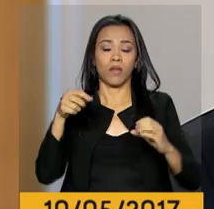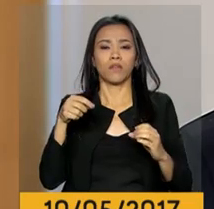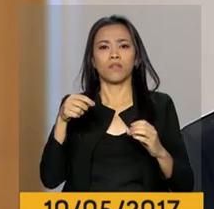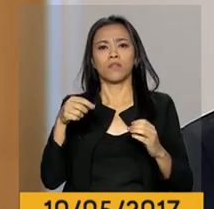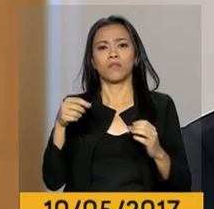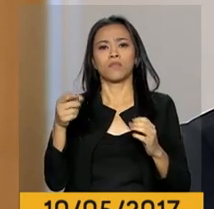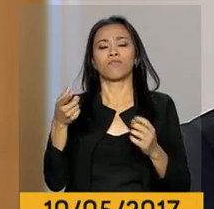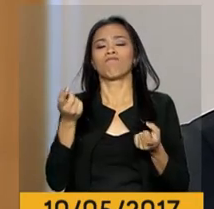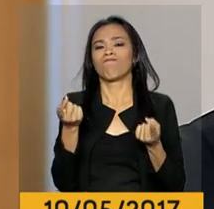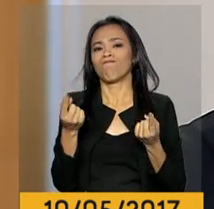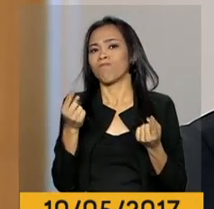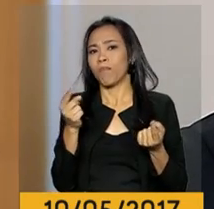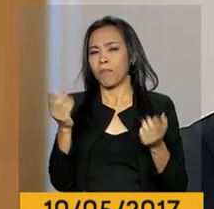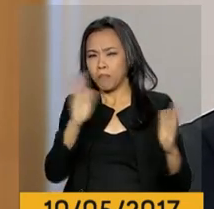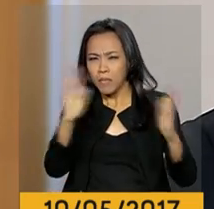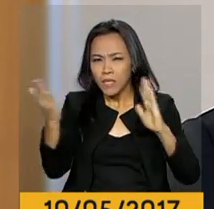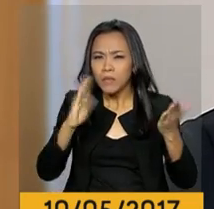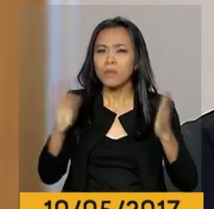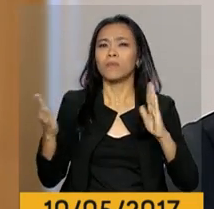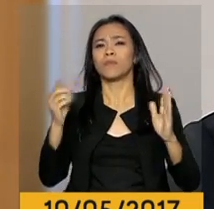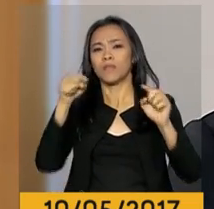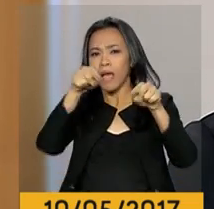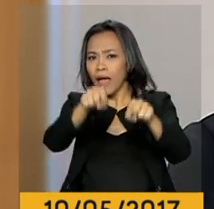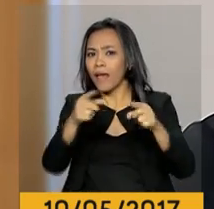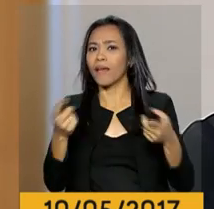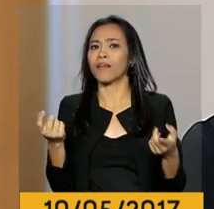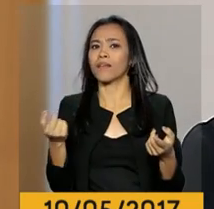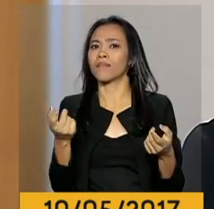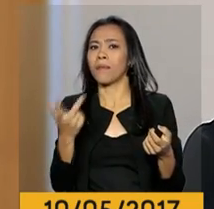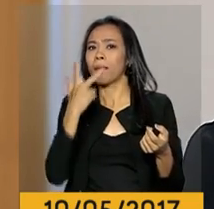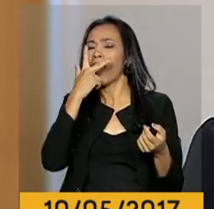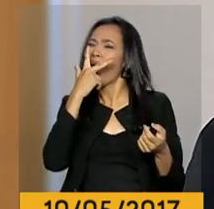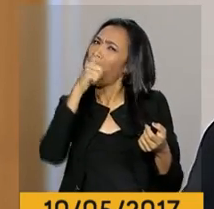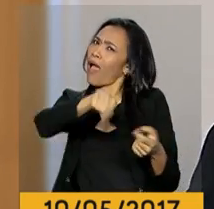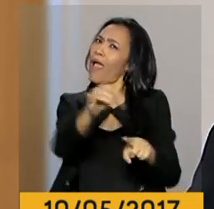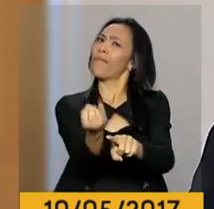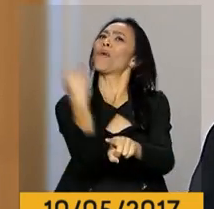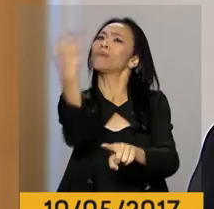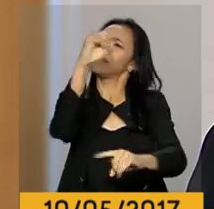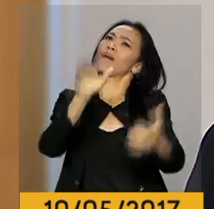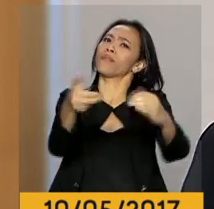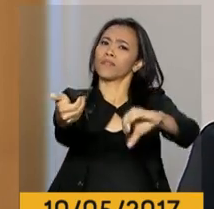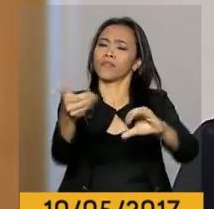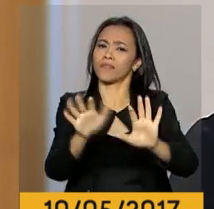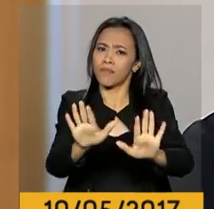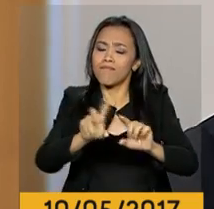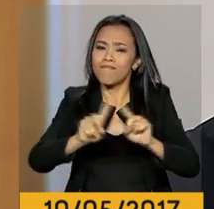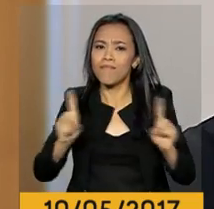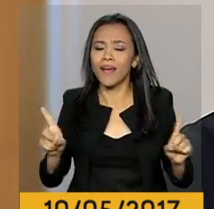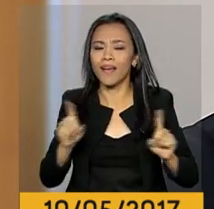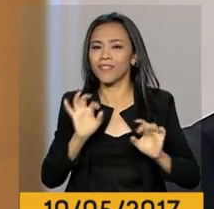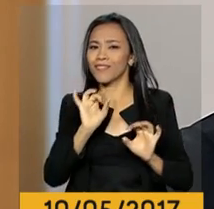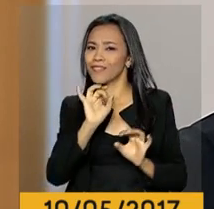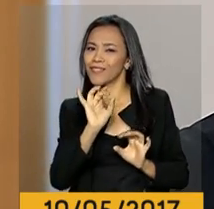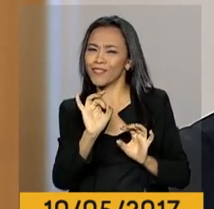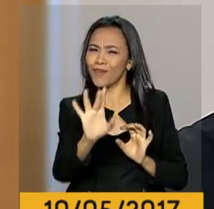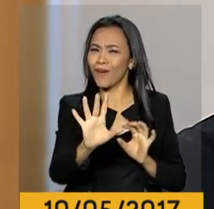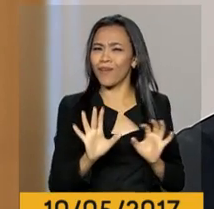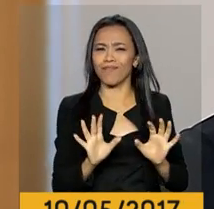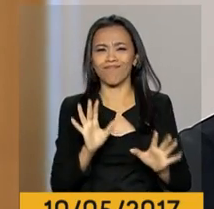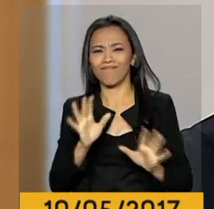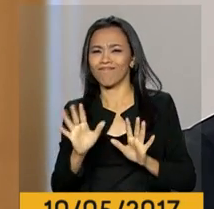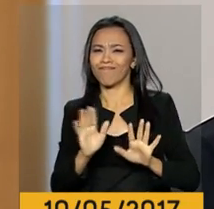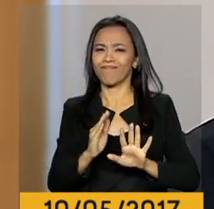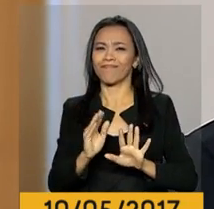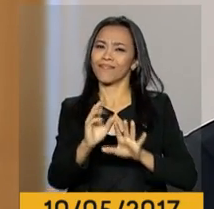vários períodos eram era tido o Congresso Nacional como um órgão importante mas quase digamos assim uma índice do Poder